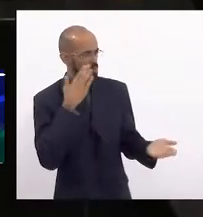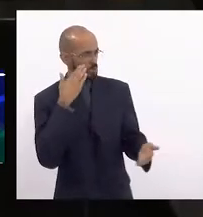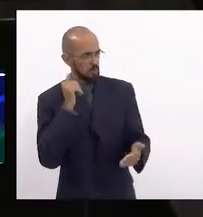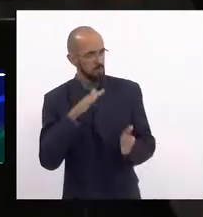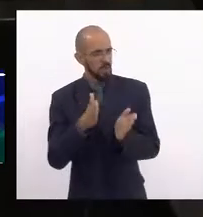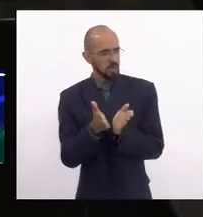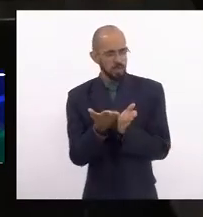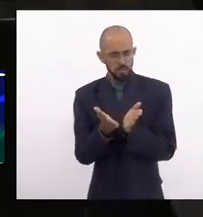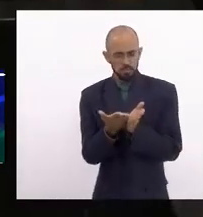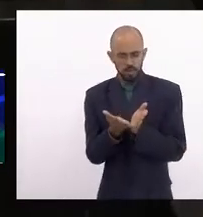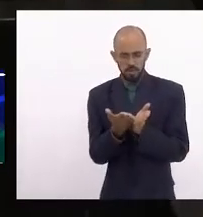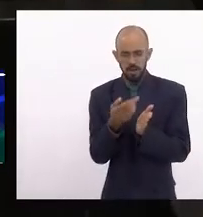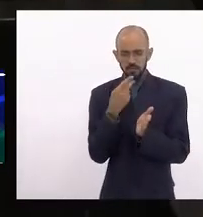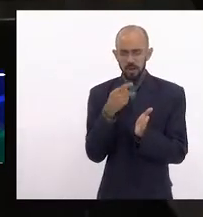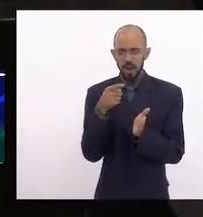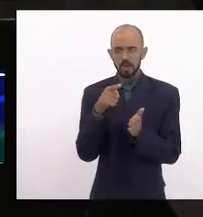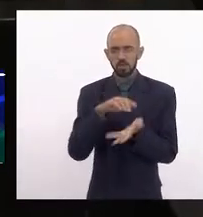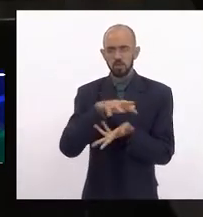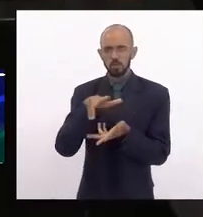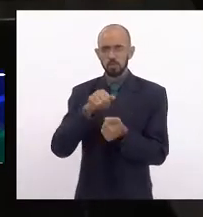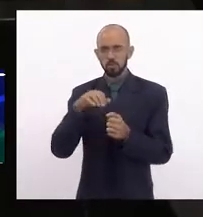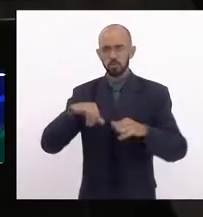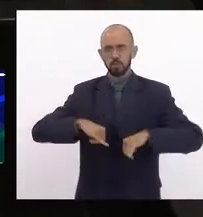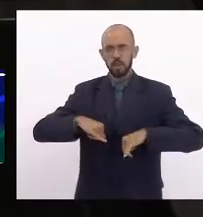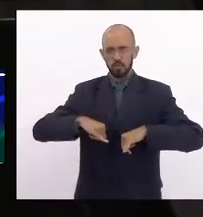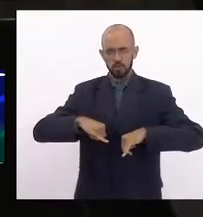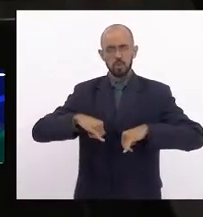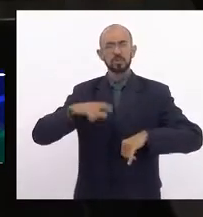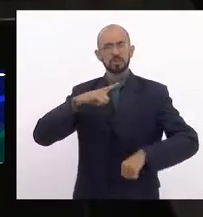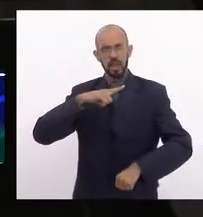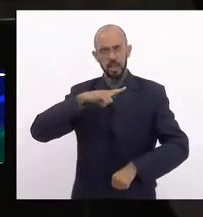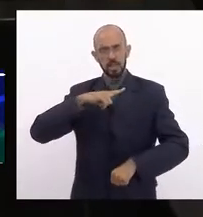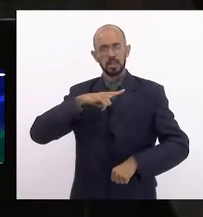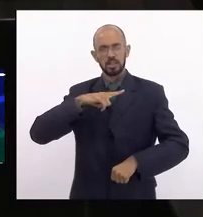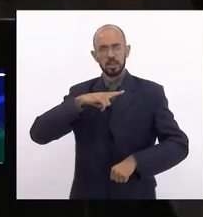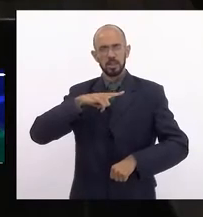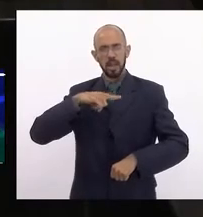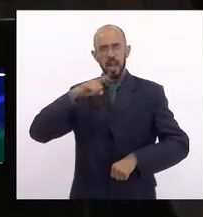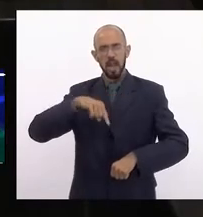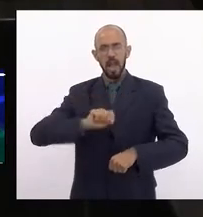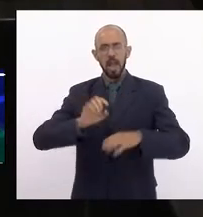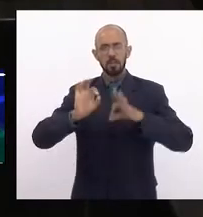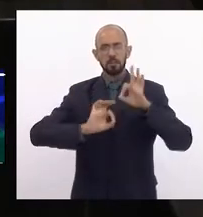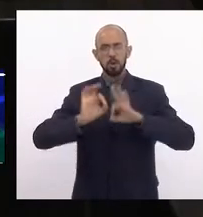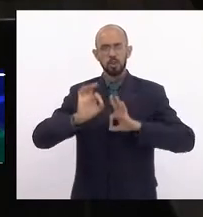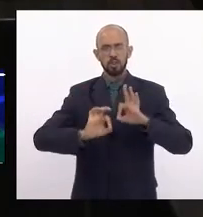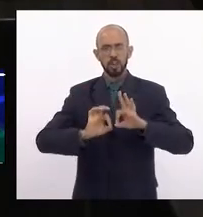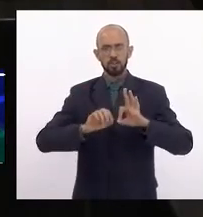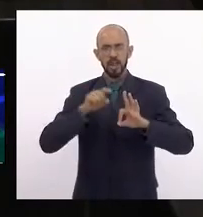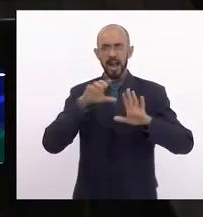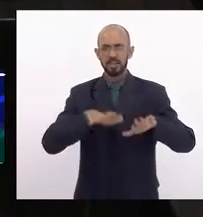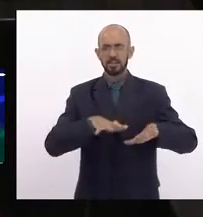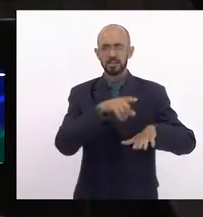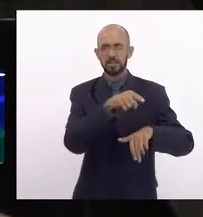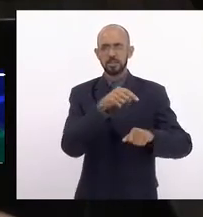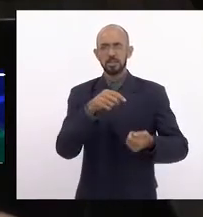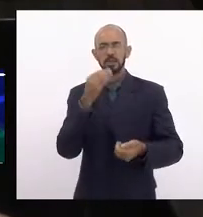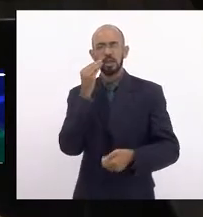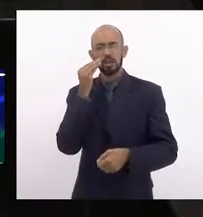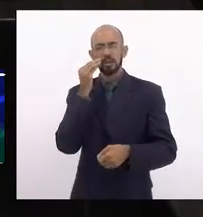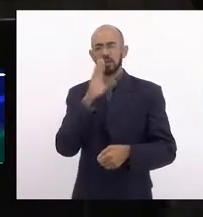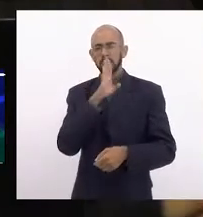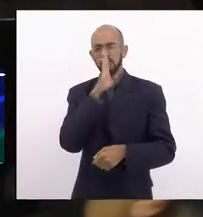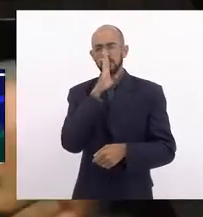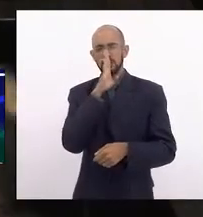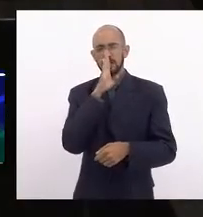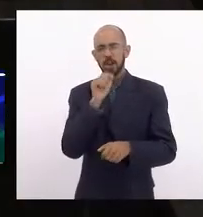que no mundo teríamos aflições está chegando são momentos e projetos como esse que tentam nos calar e cessar o nosso